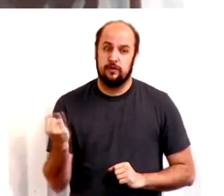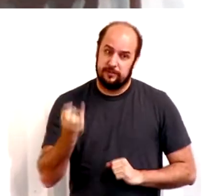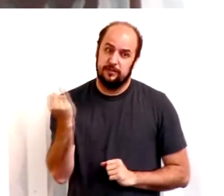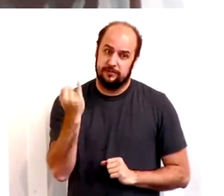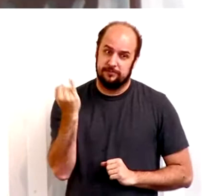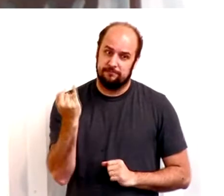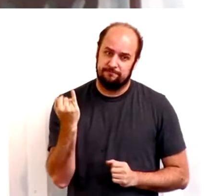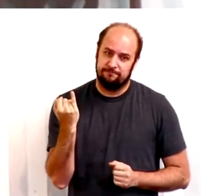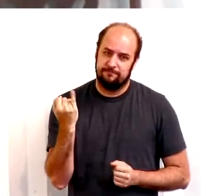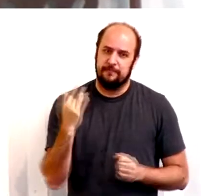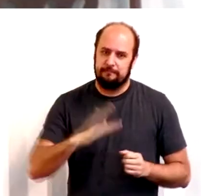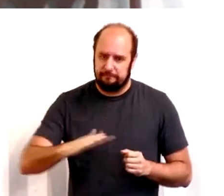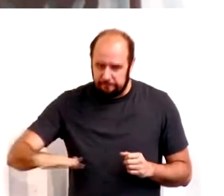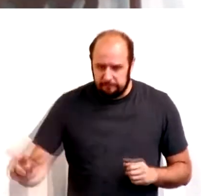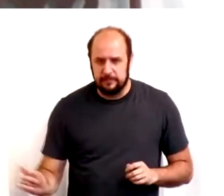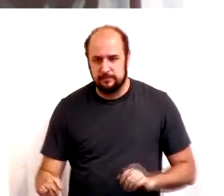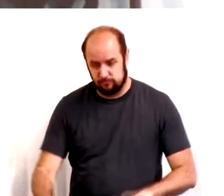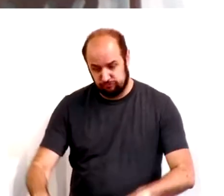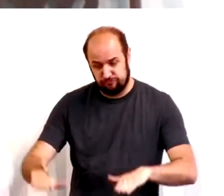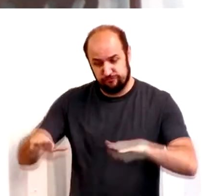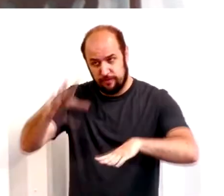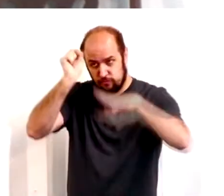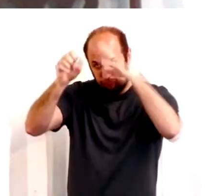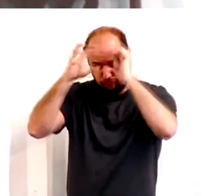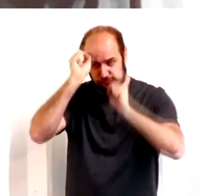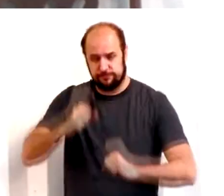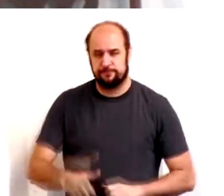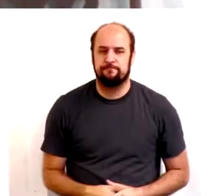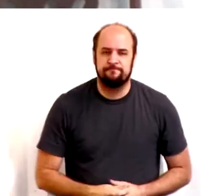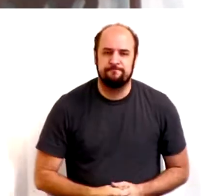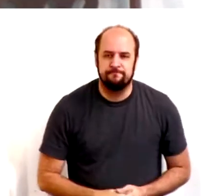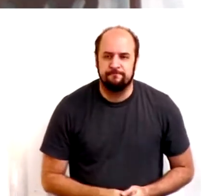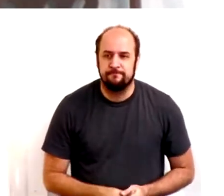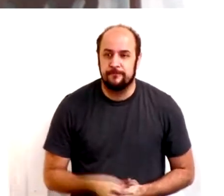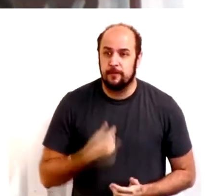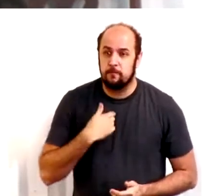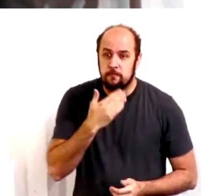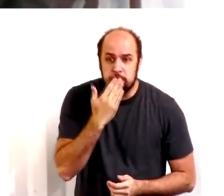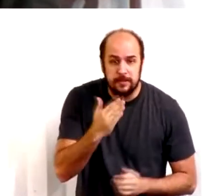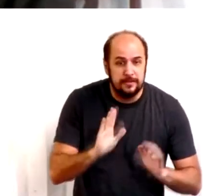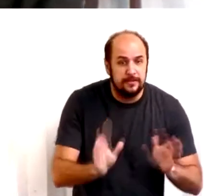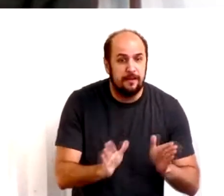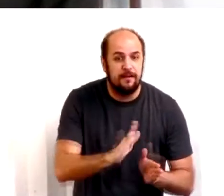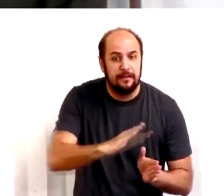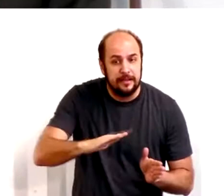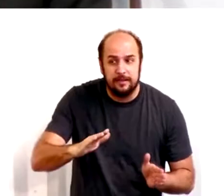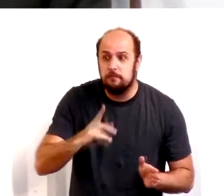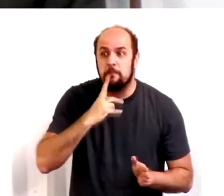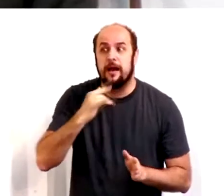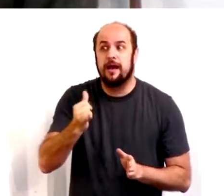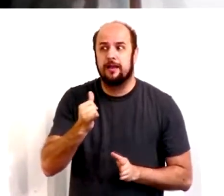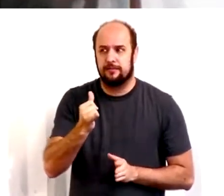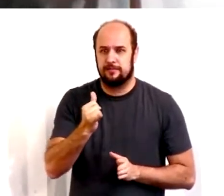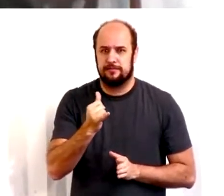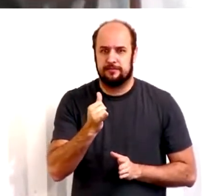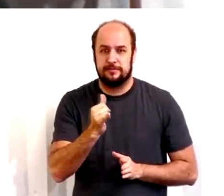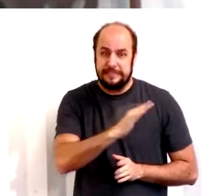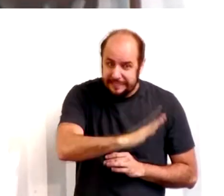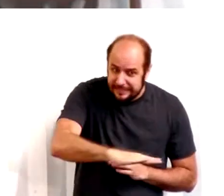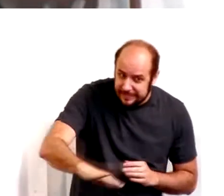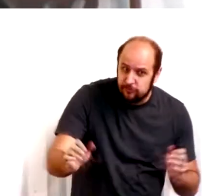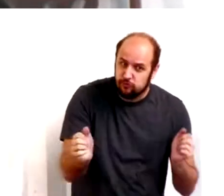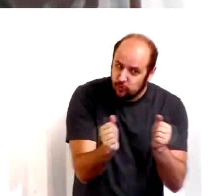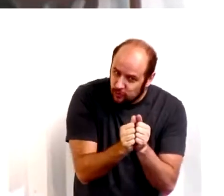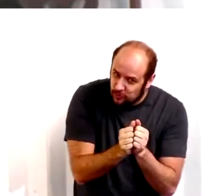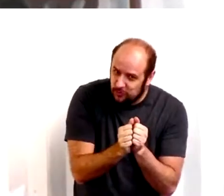eles não vão desejar servir. Por isso, o meu pedido para você, pai e